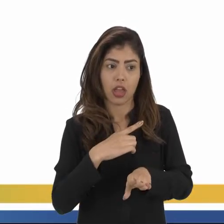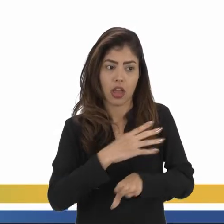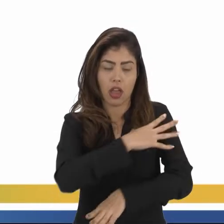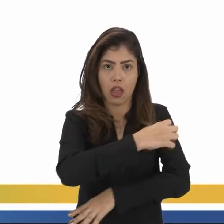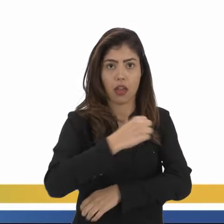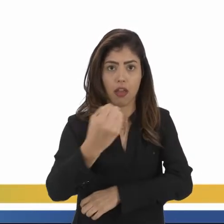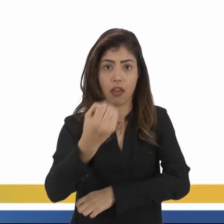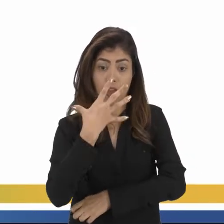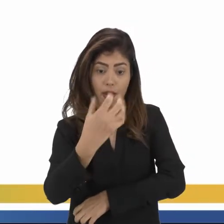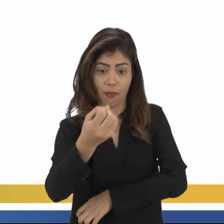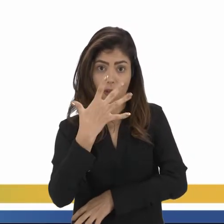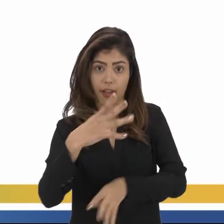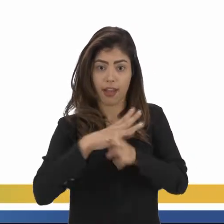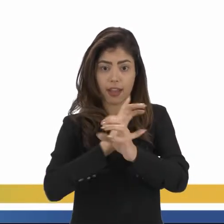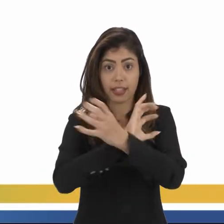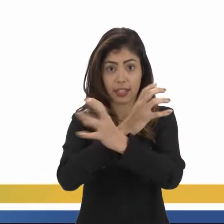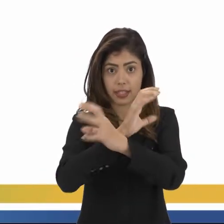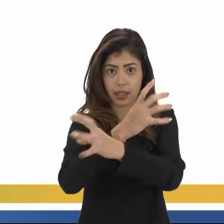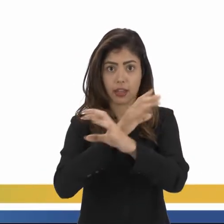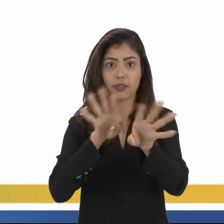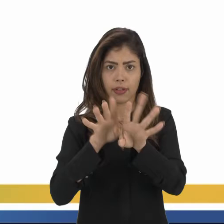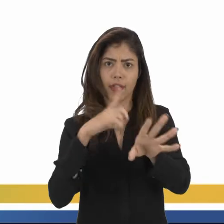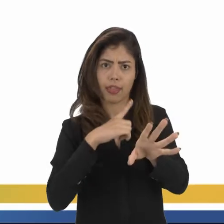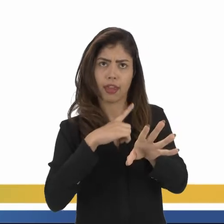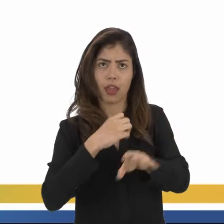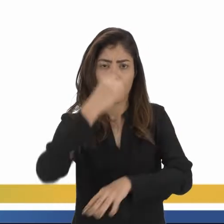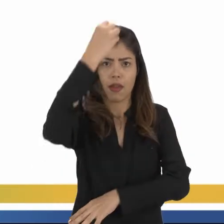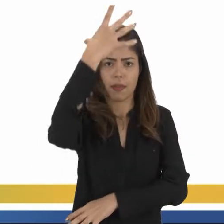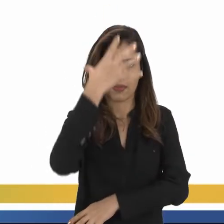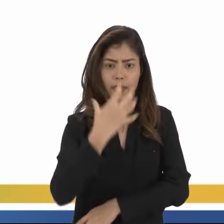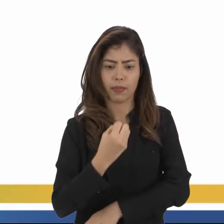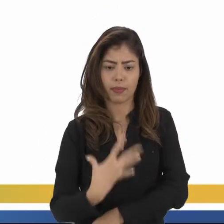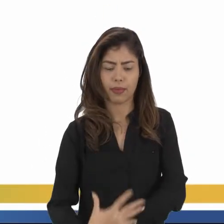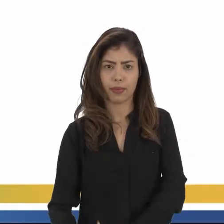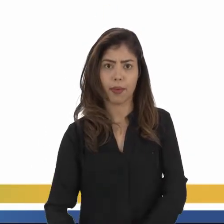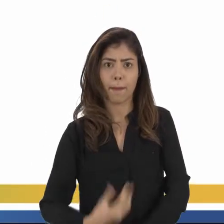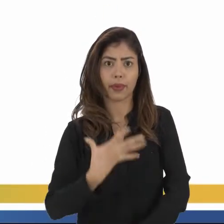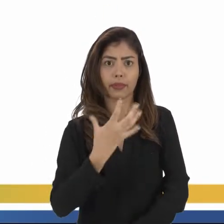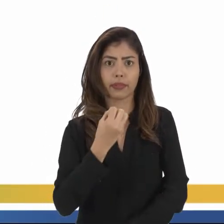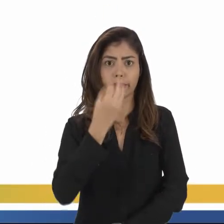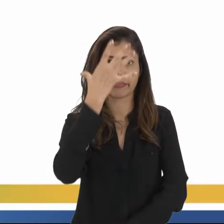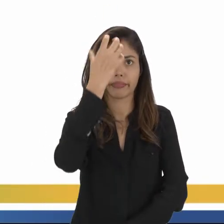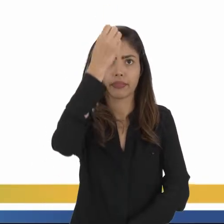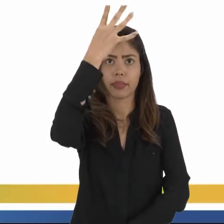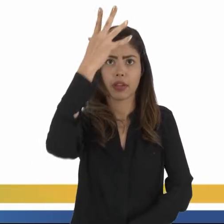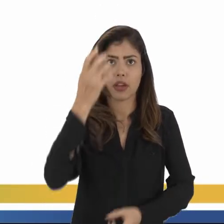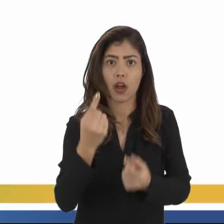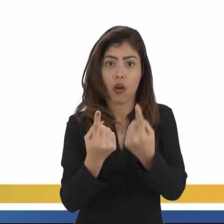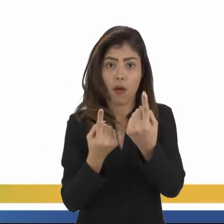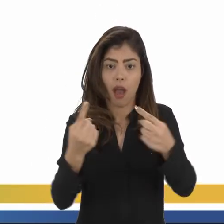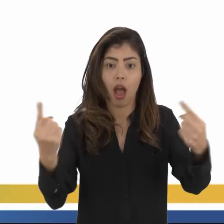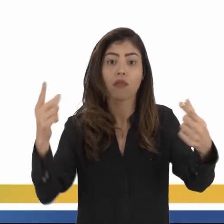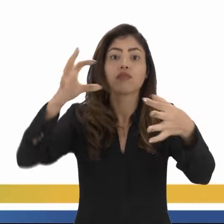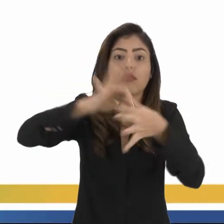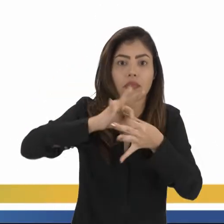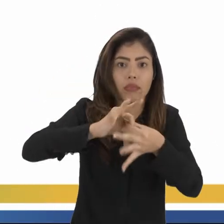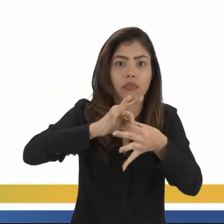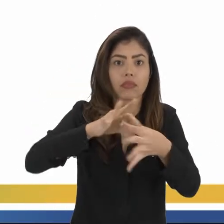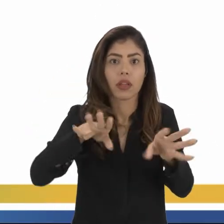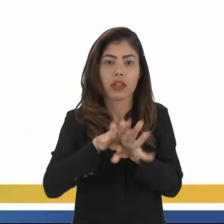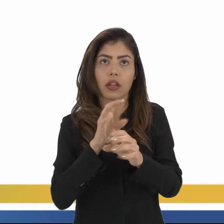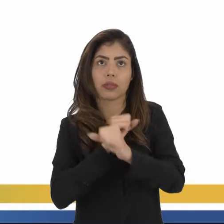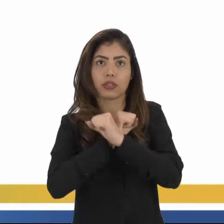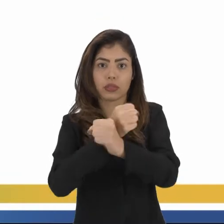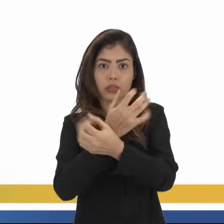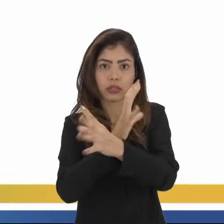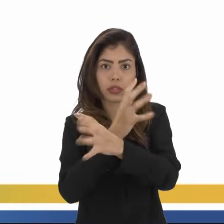e o sistema esquelético. O tempo inteiro, o nosso corpo tem essa correlação, tanto para